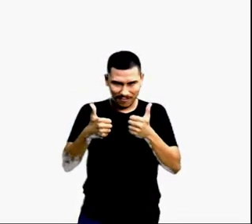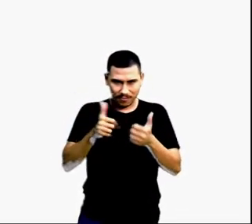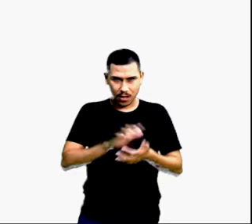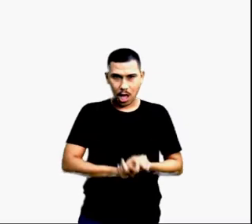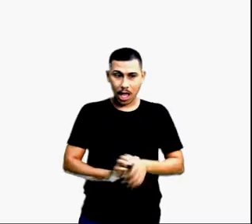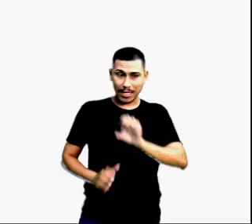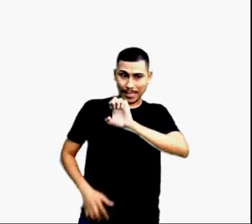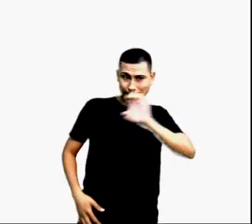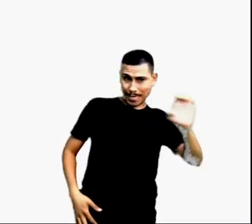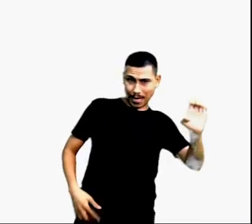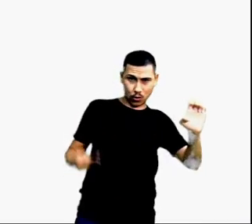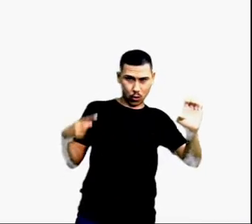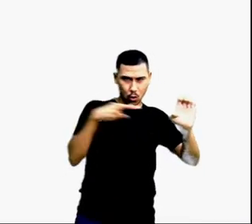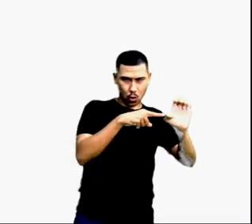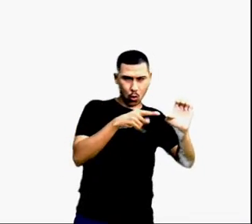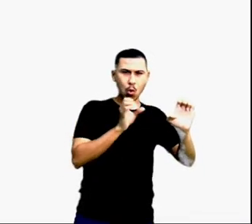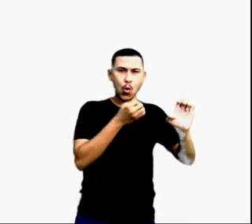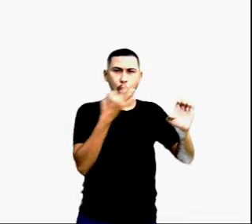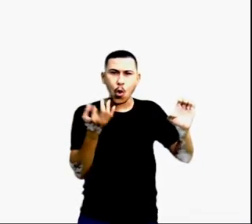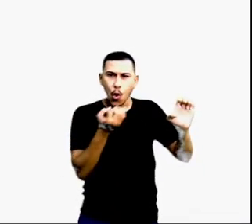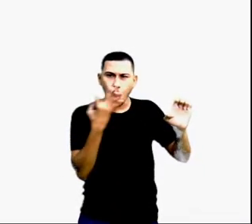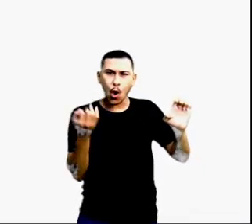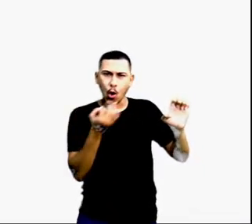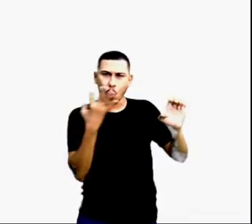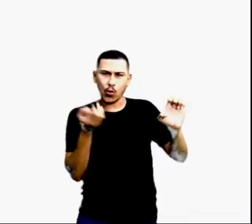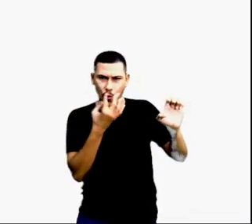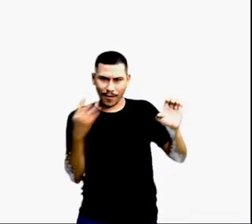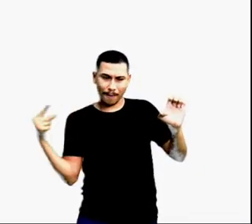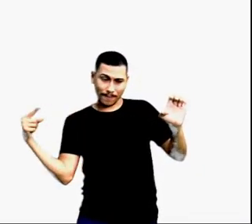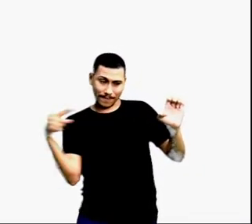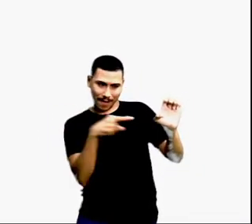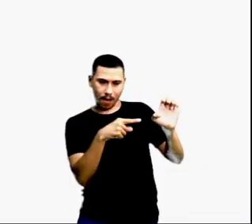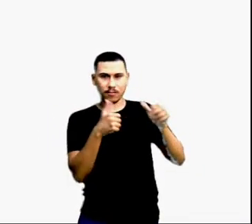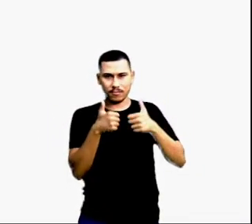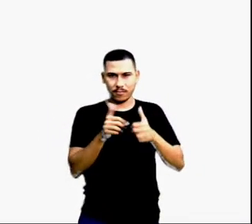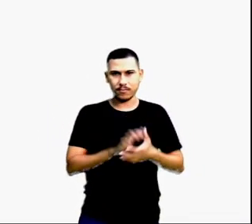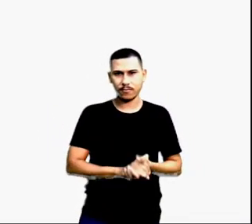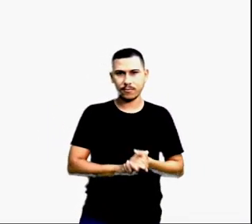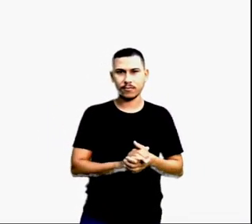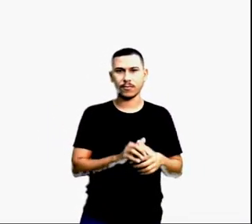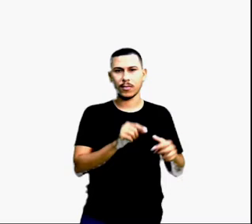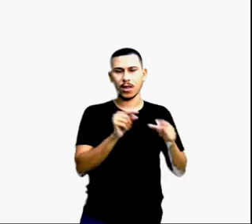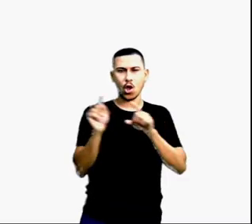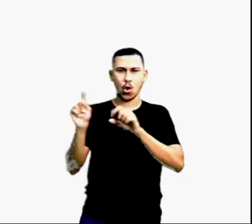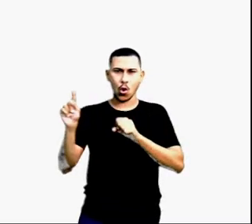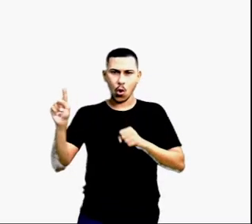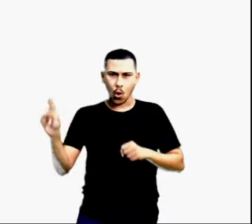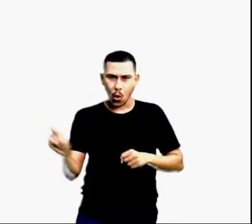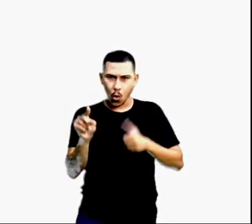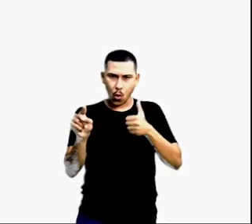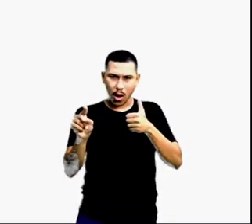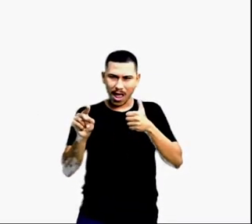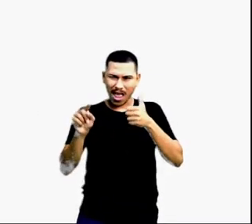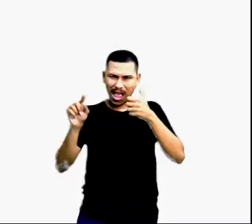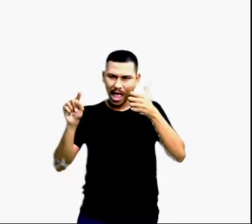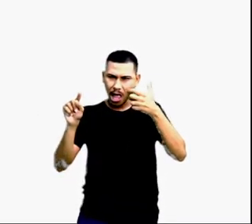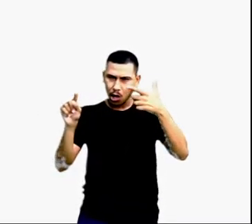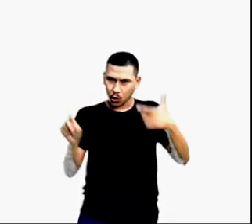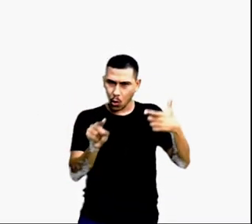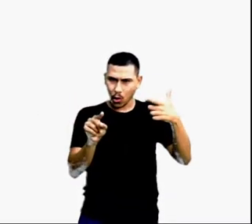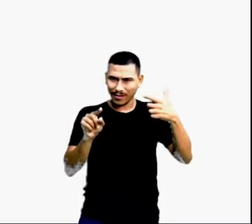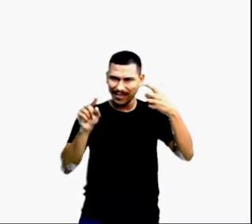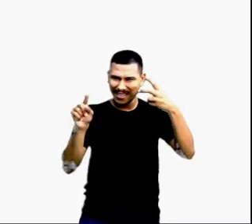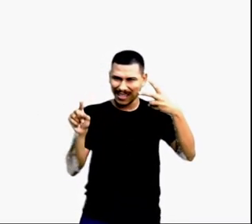para o lado esquerdo porque o número é grande então vamos lá uma duas três quatro